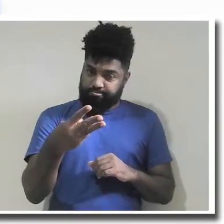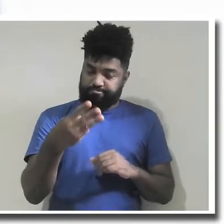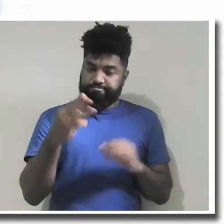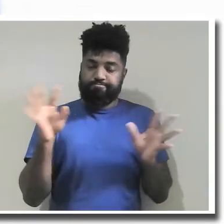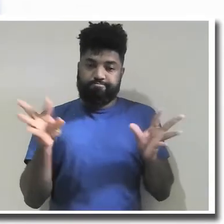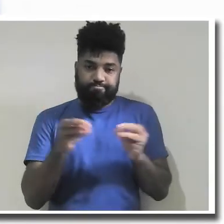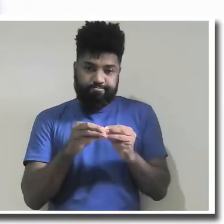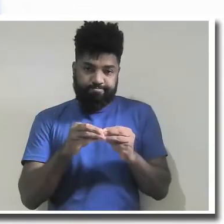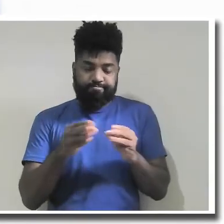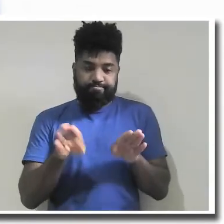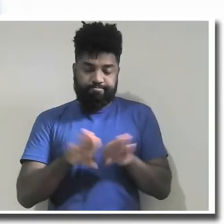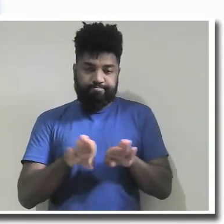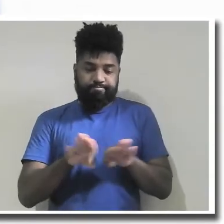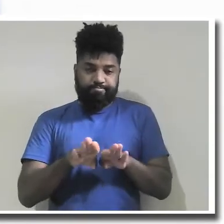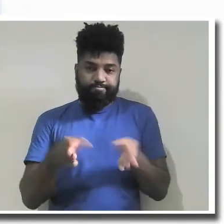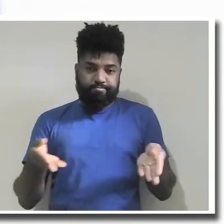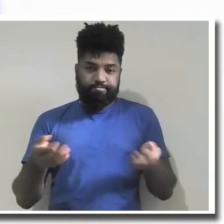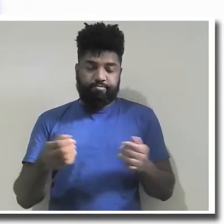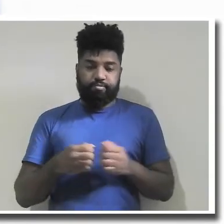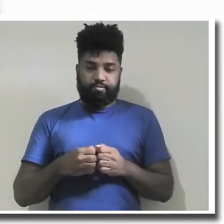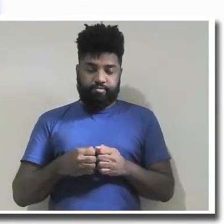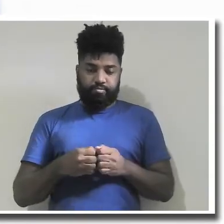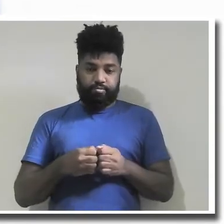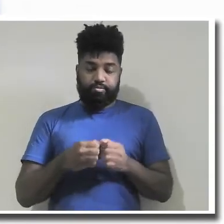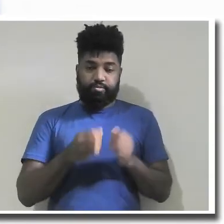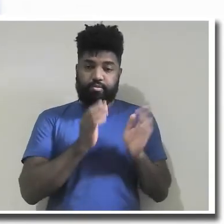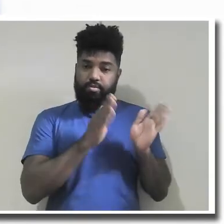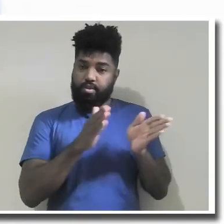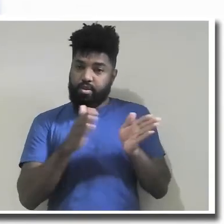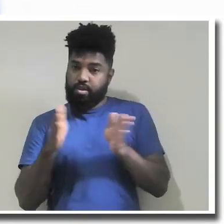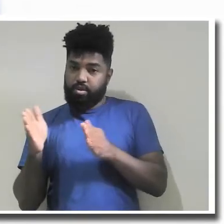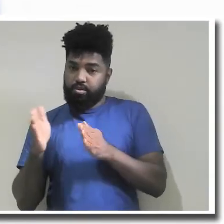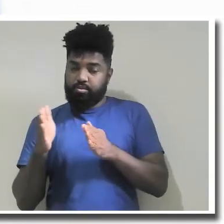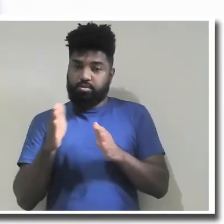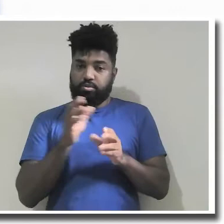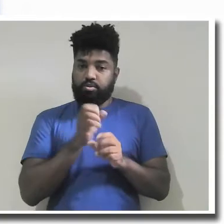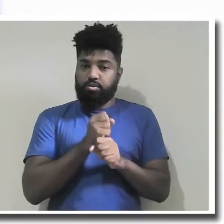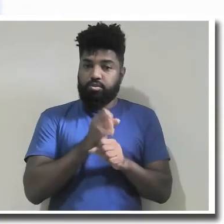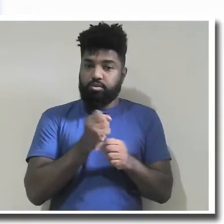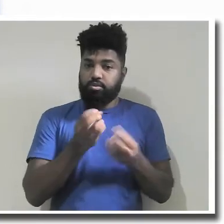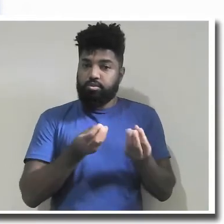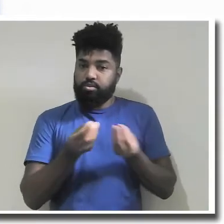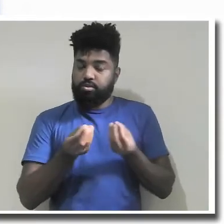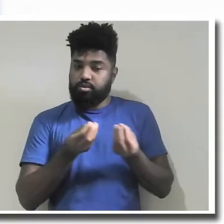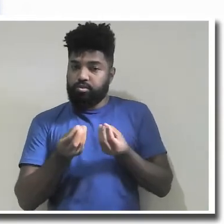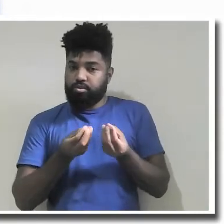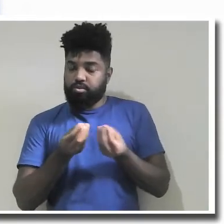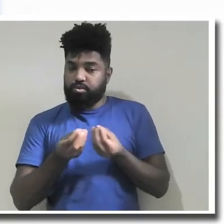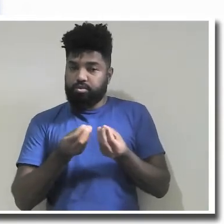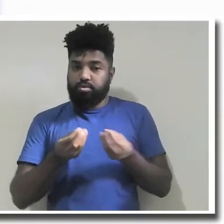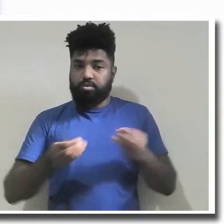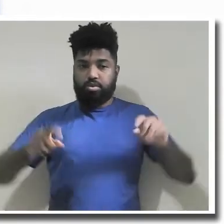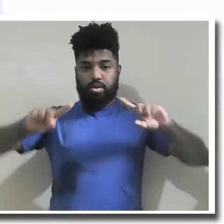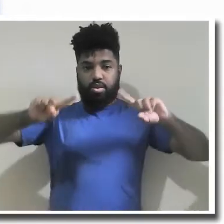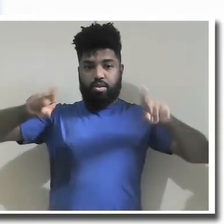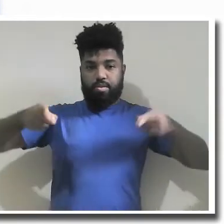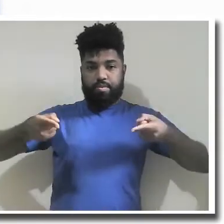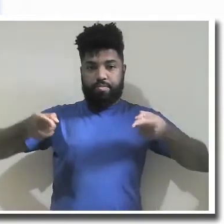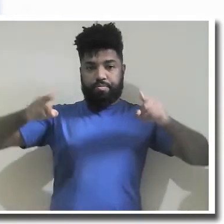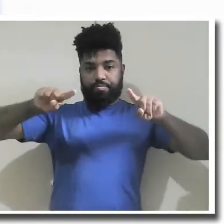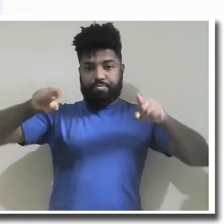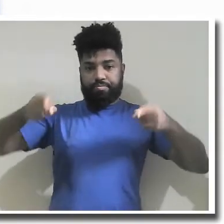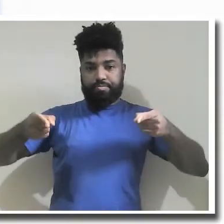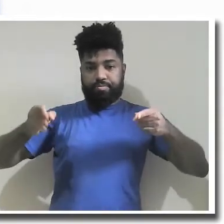1,3. Então, respeitando a ordem das operações, aquilo que está entre parênteses